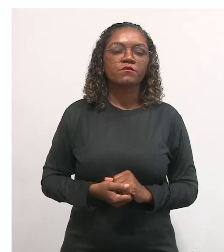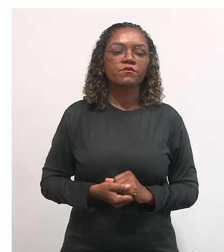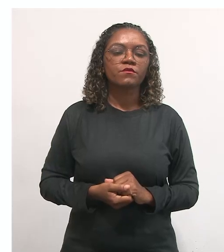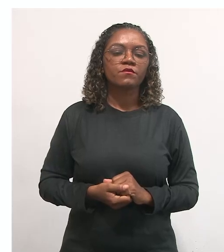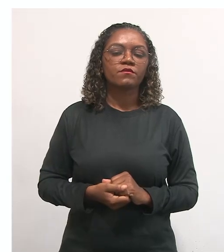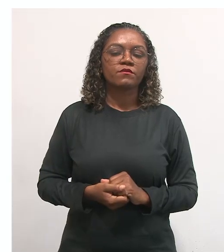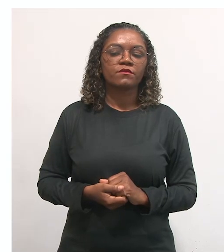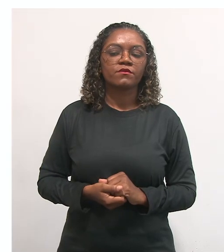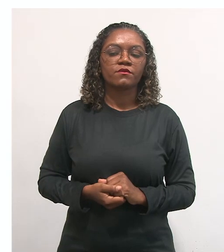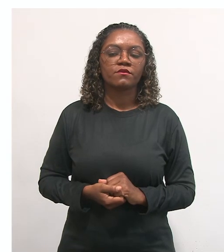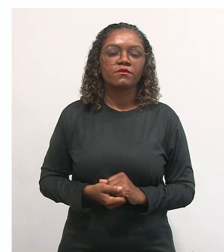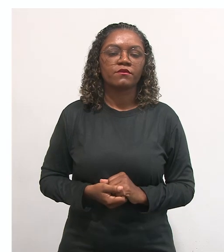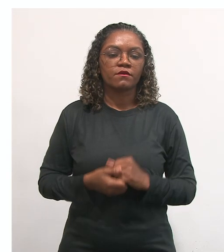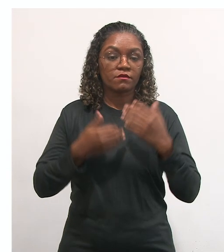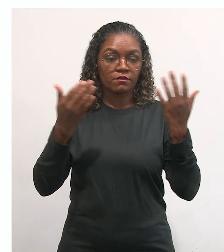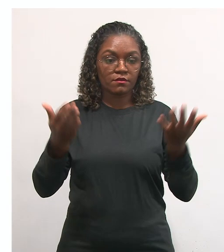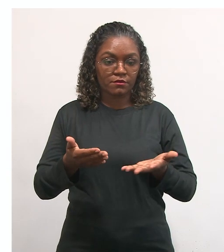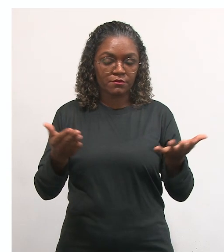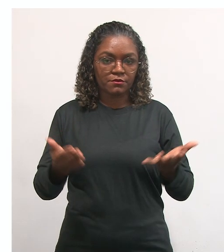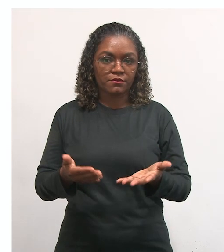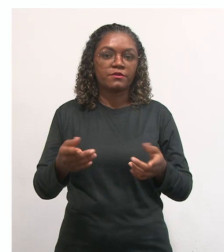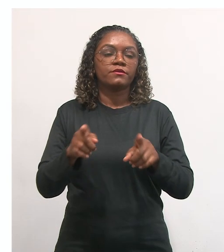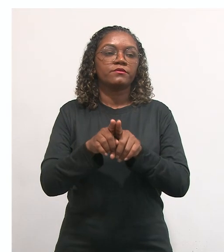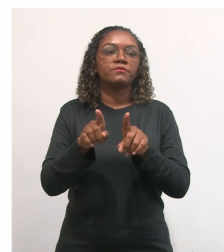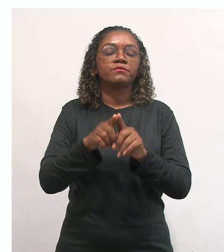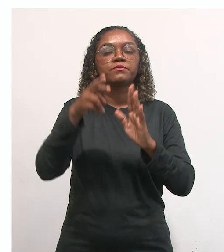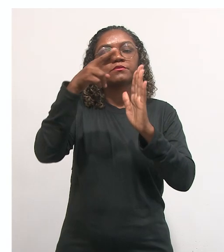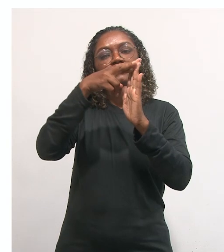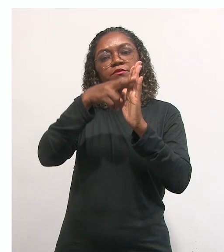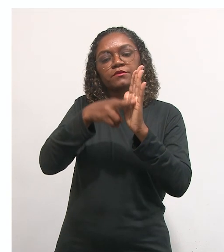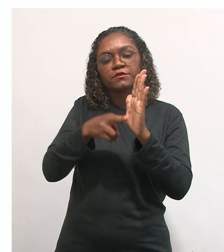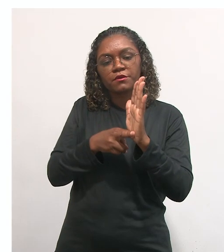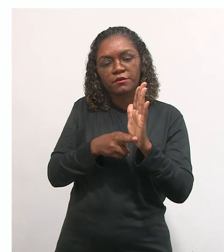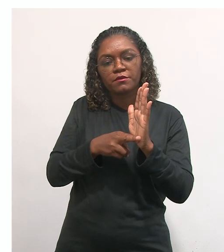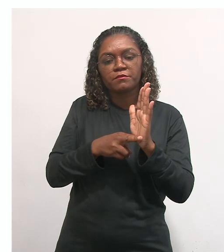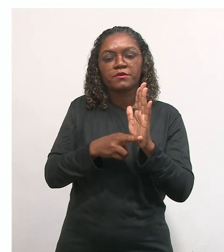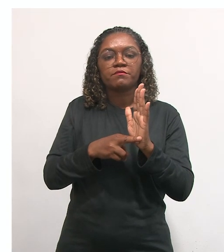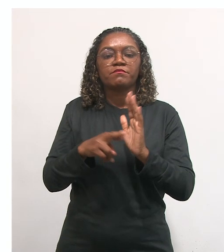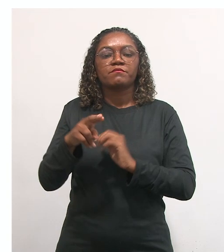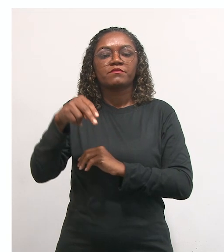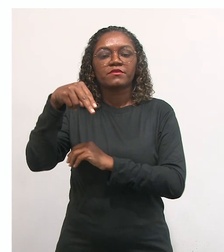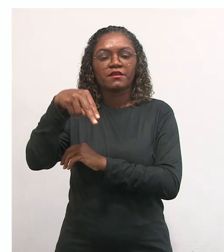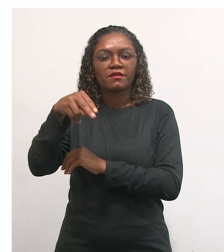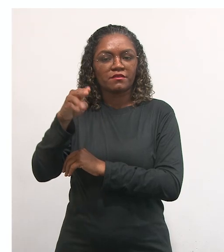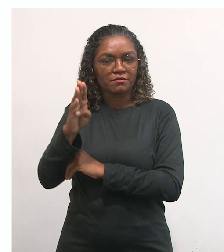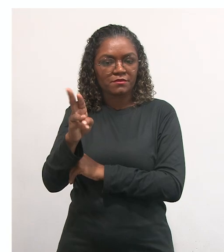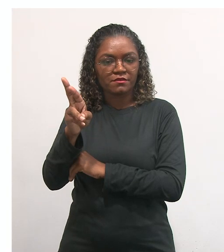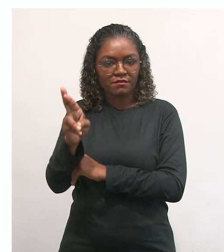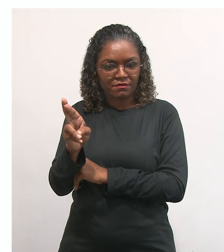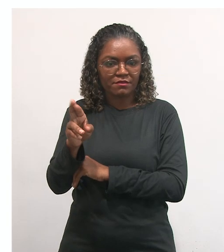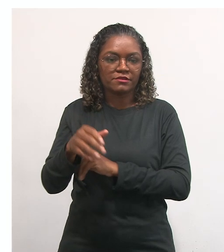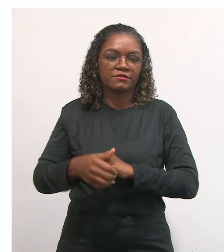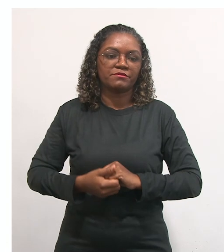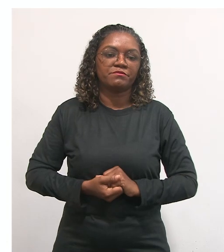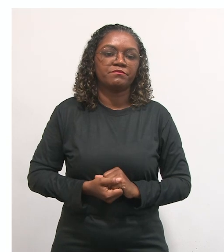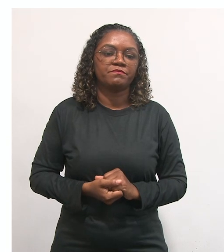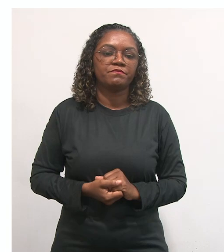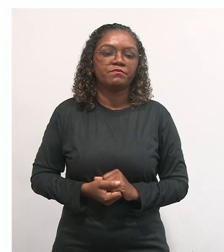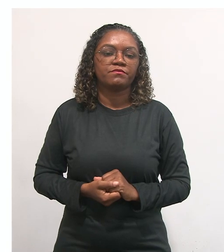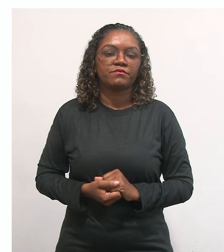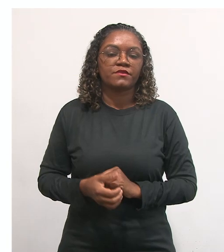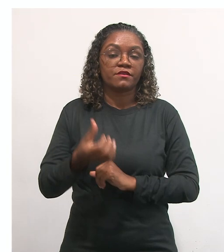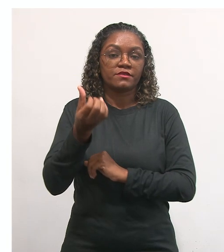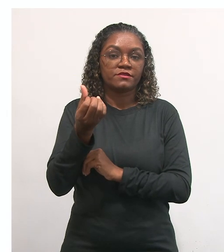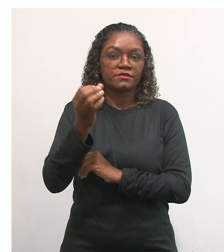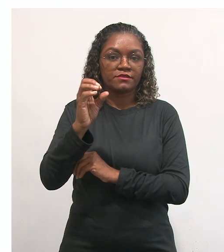citação indireta tá E aqui ó vamos falar da norma brasileira de referência ou norma brasileira regulamentadora aqui